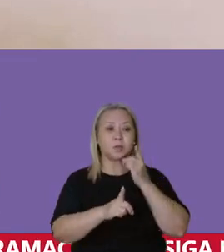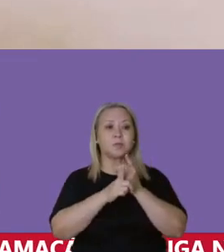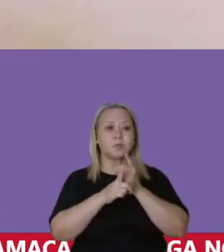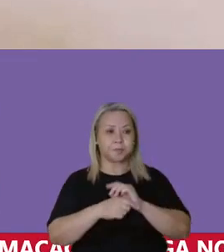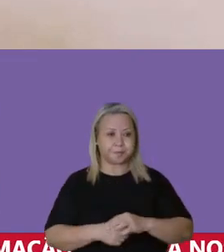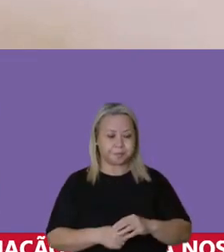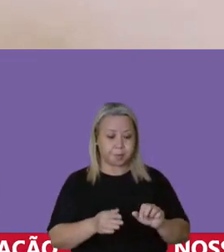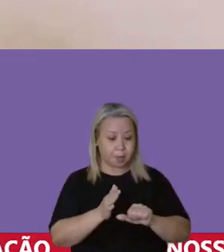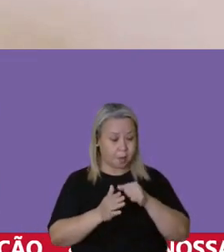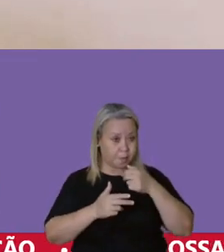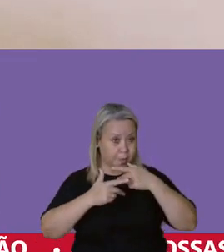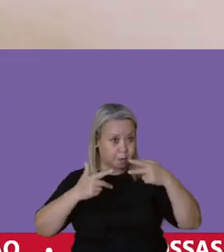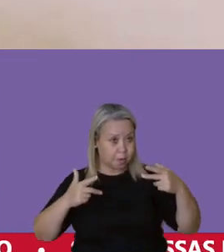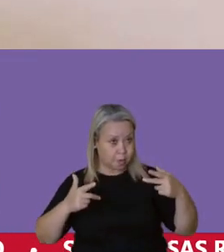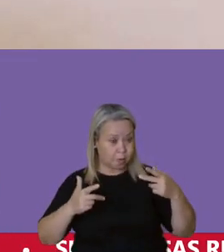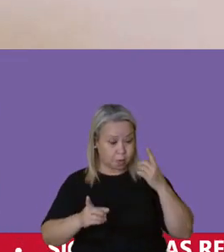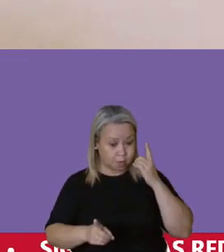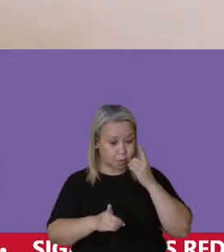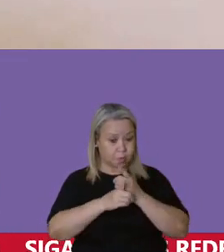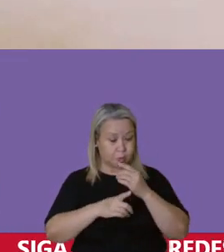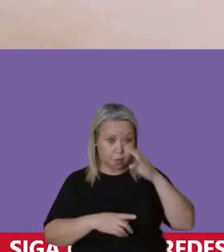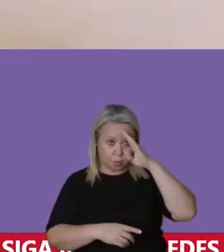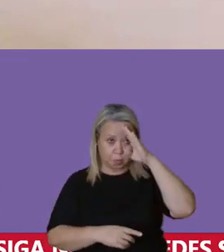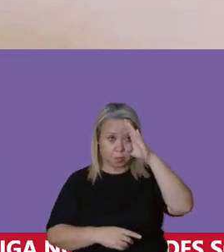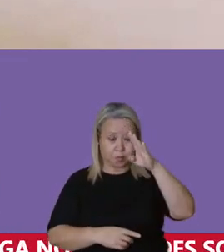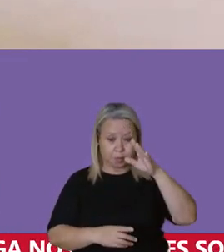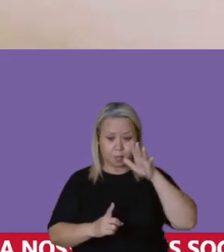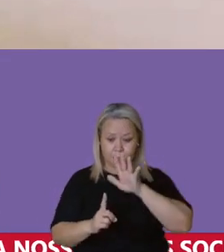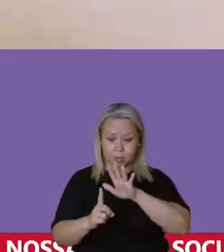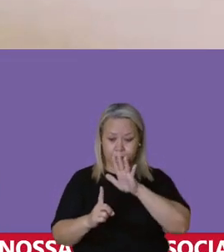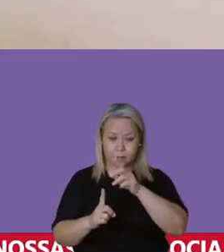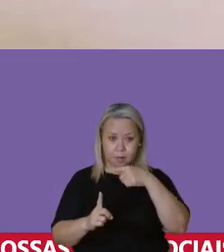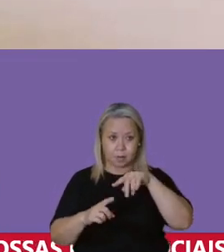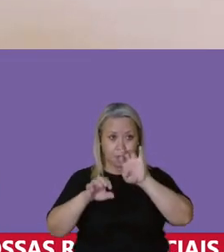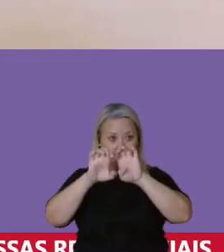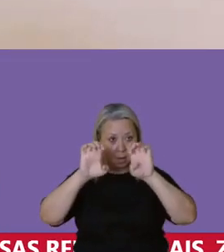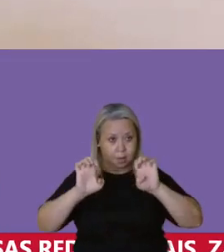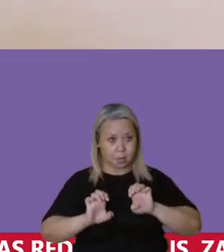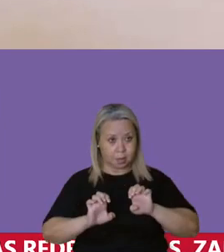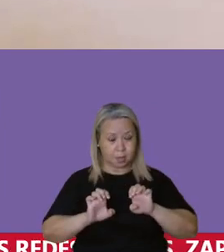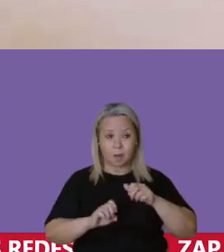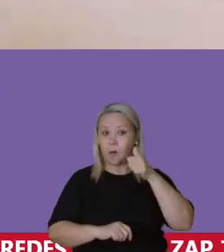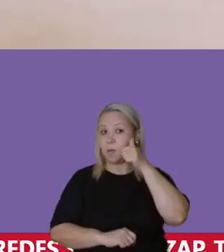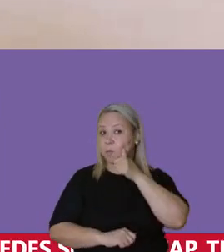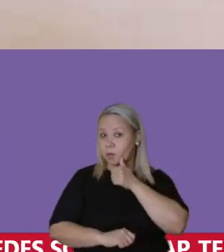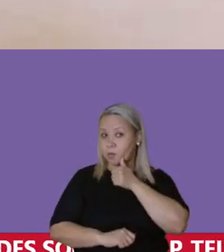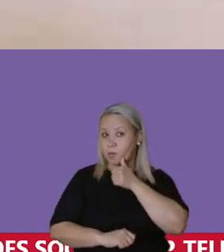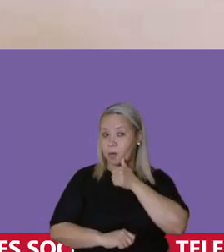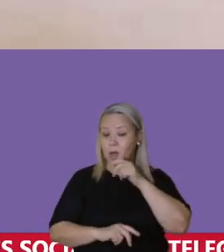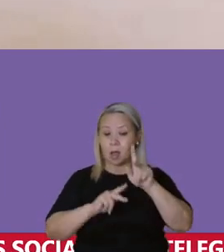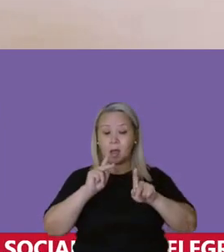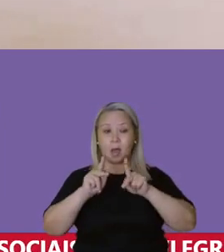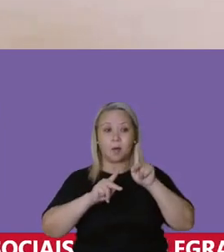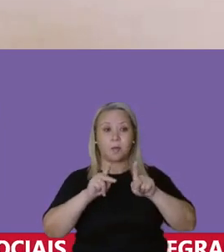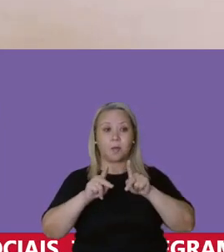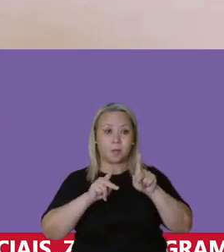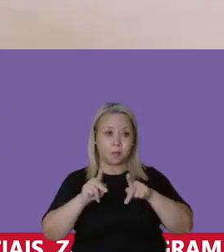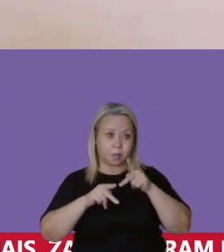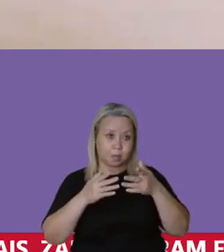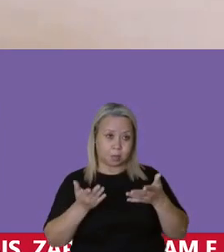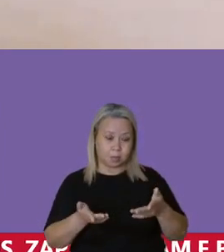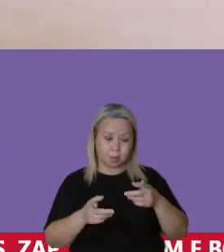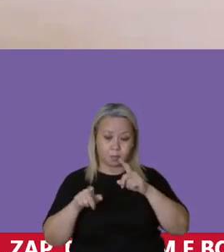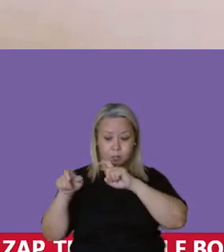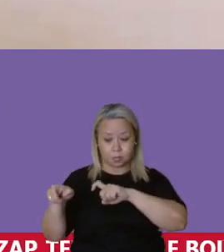A primeira coisa que a gente descobriu é que os principais afetados nesse sistema vão ser mulheres, a população